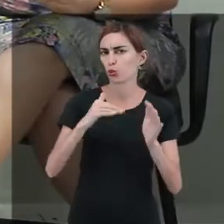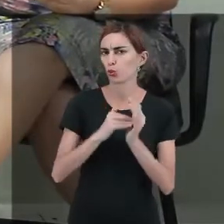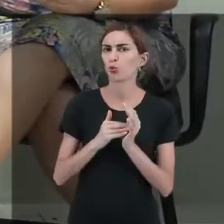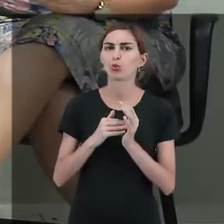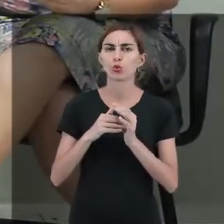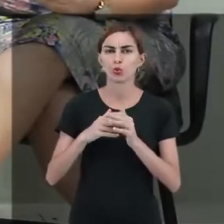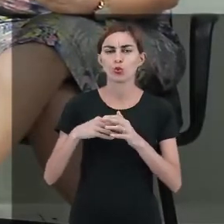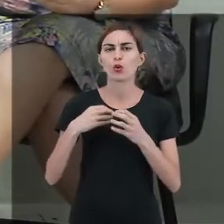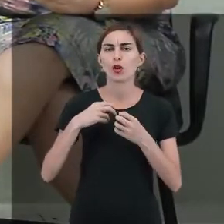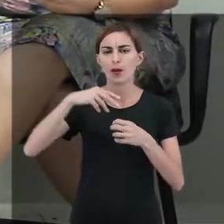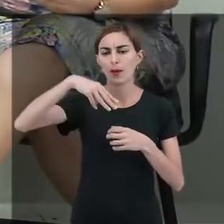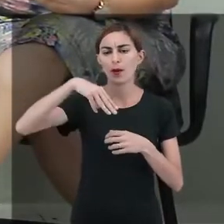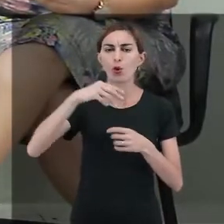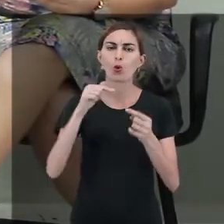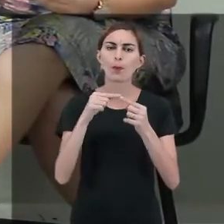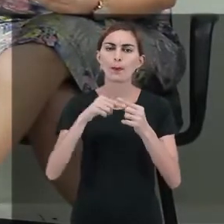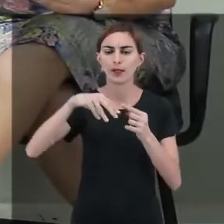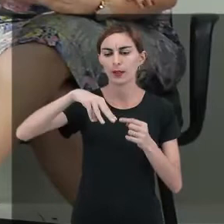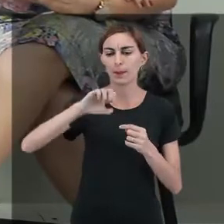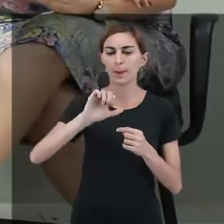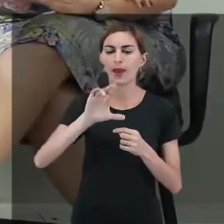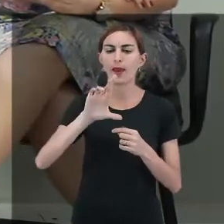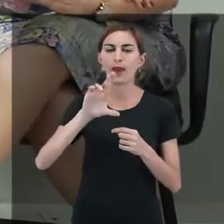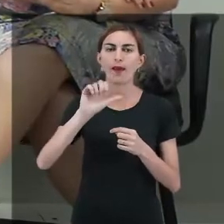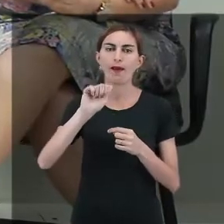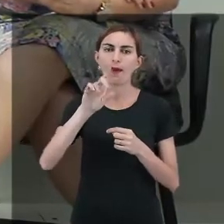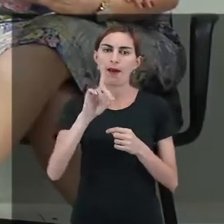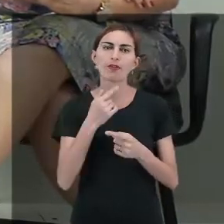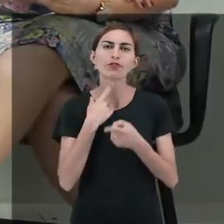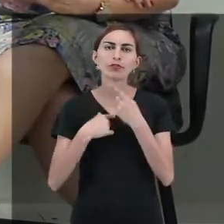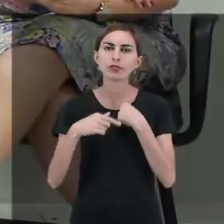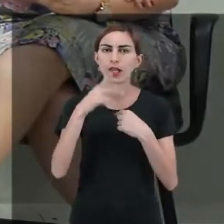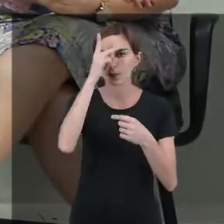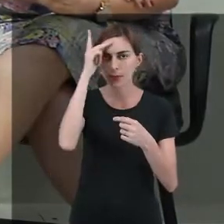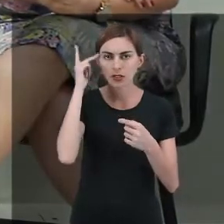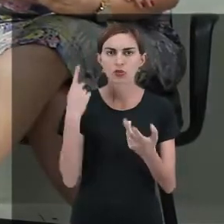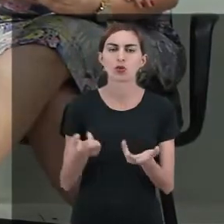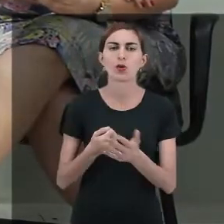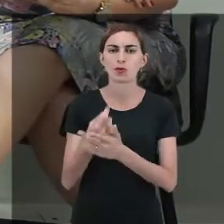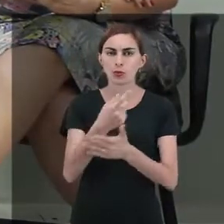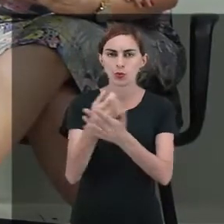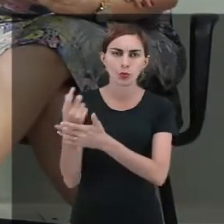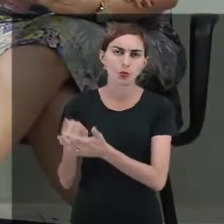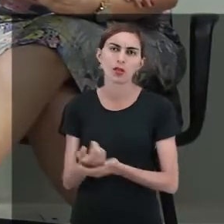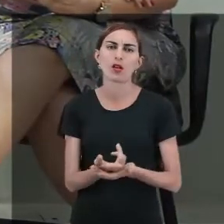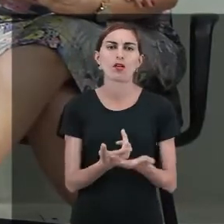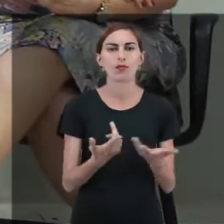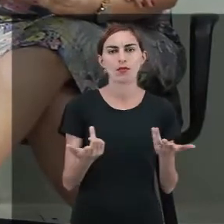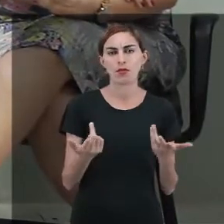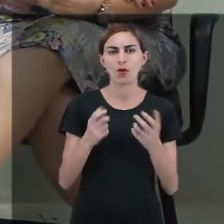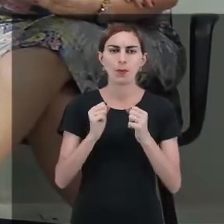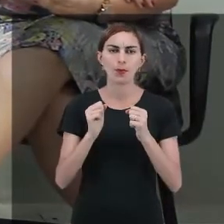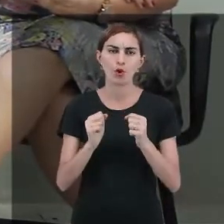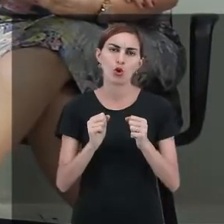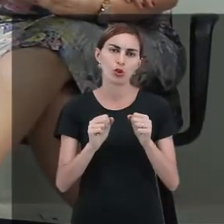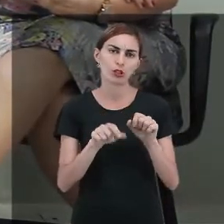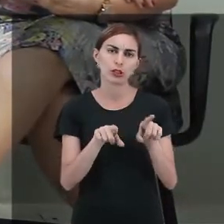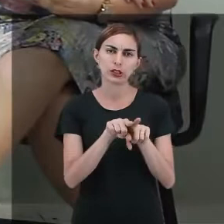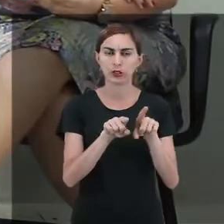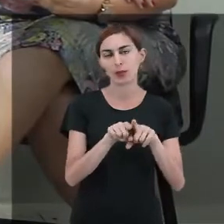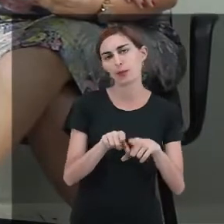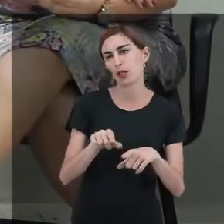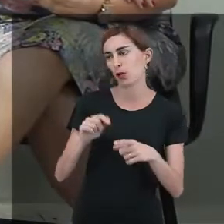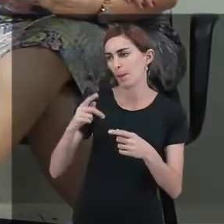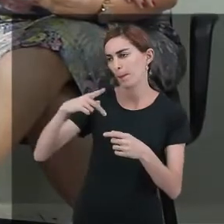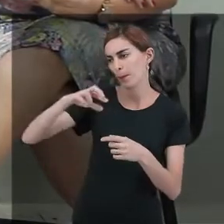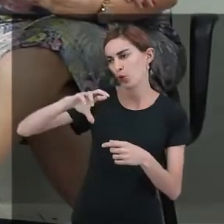mercado para satisfazer a necessidade ou um desejo. Isso, e o produto, hoje em dia, ele pode ser classificado em produto tangível e